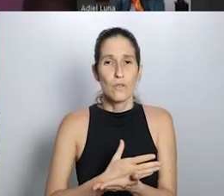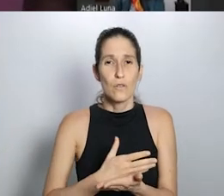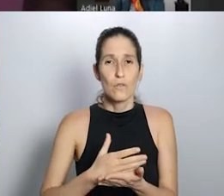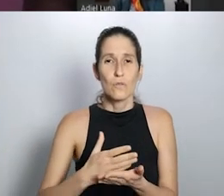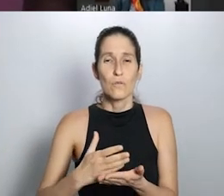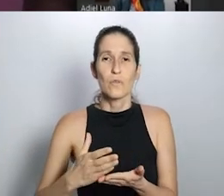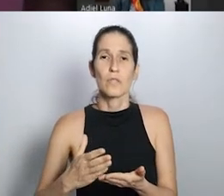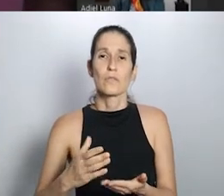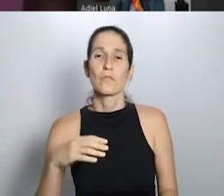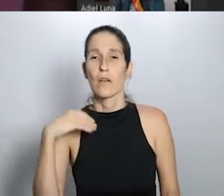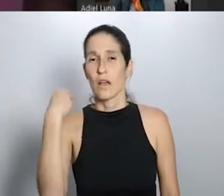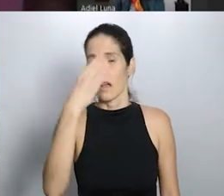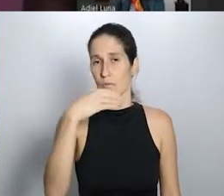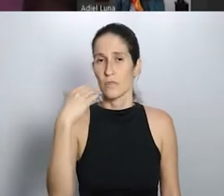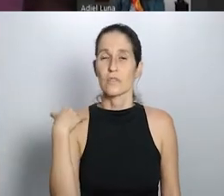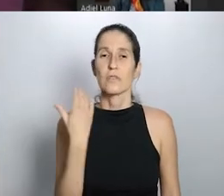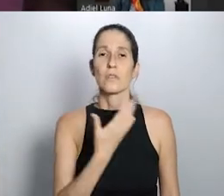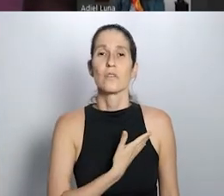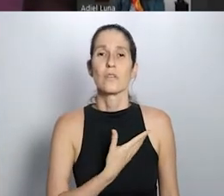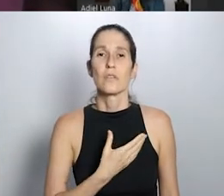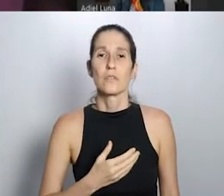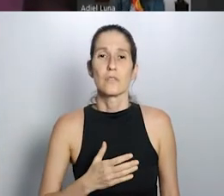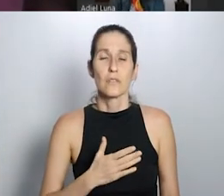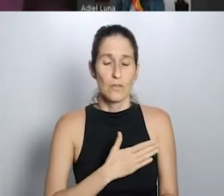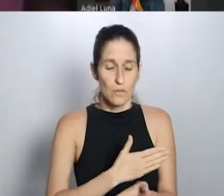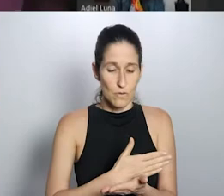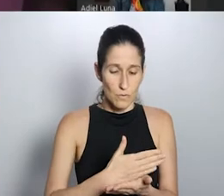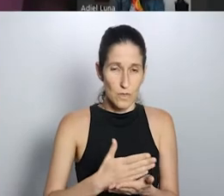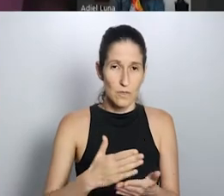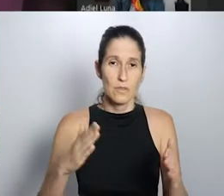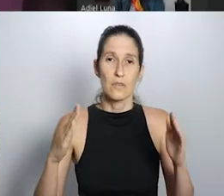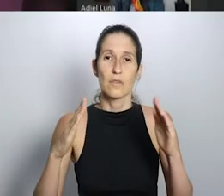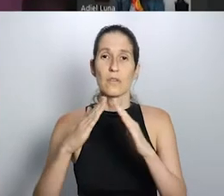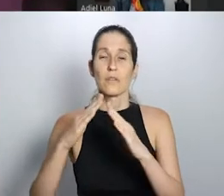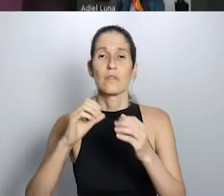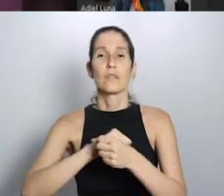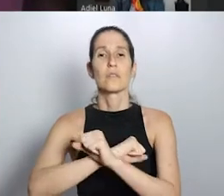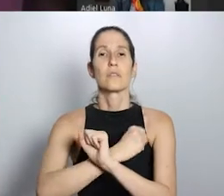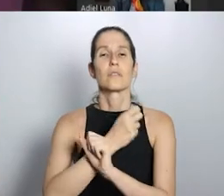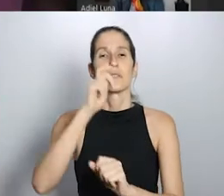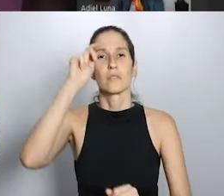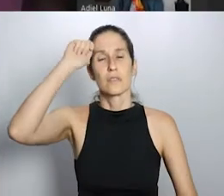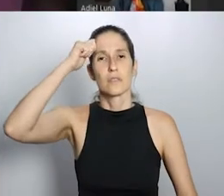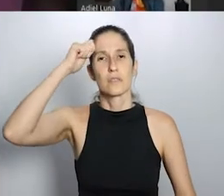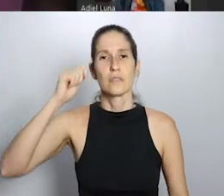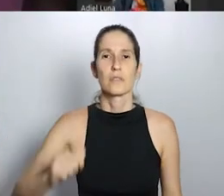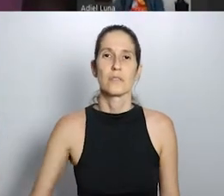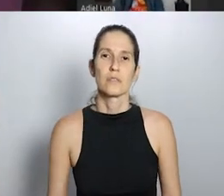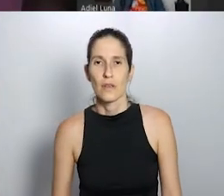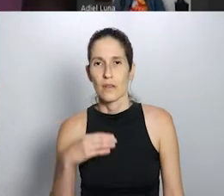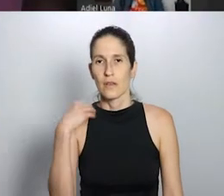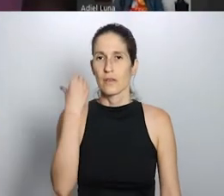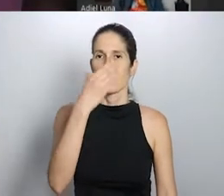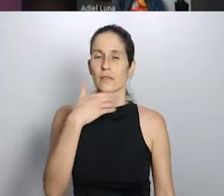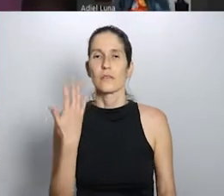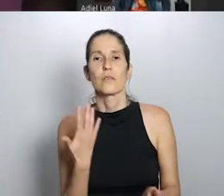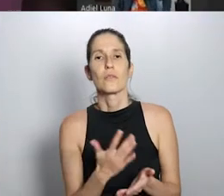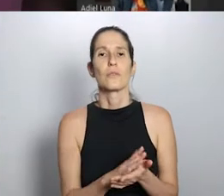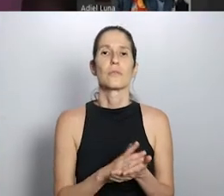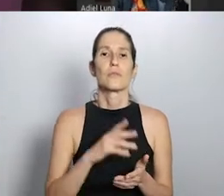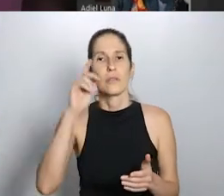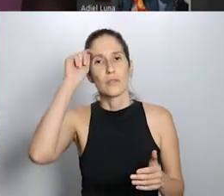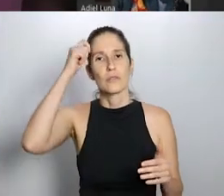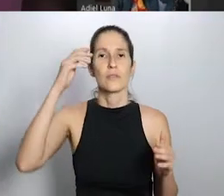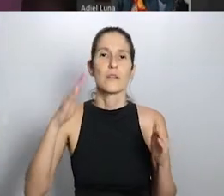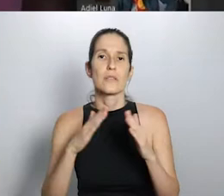sobre os nossos trabalhos, de onde vieram, que foram da